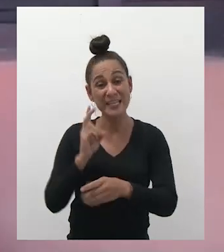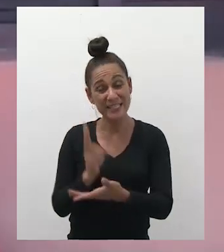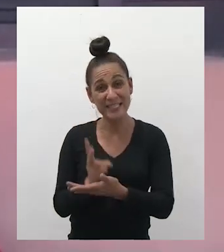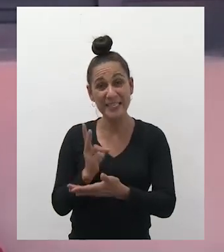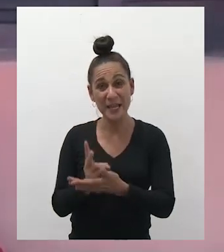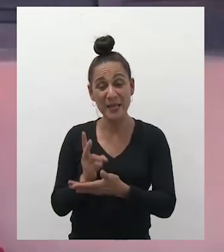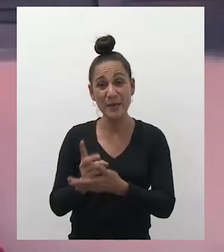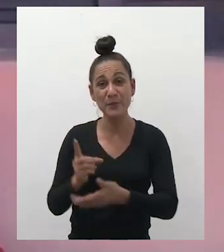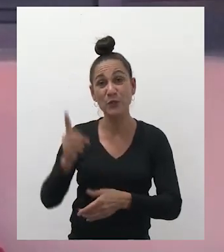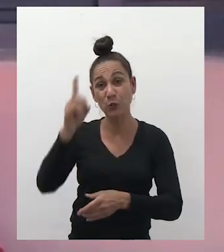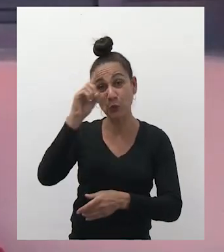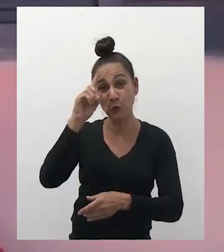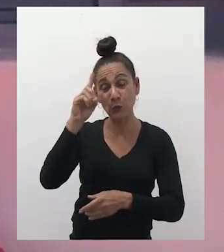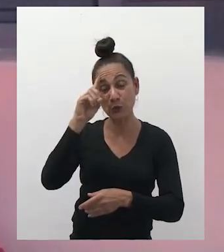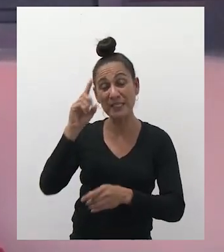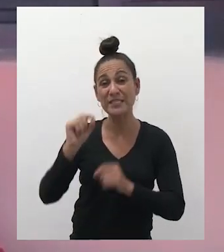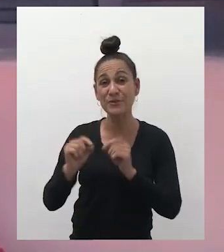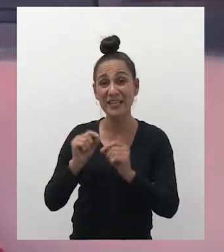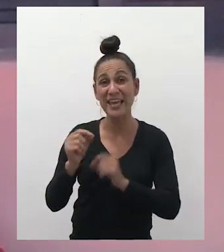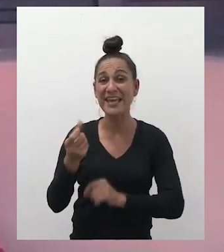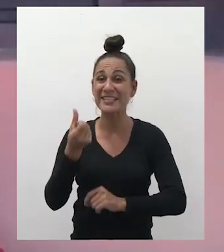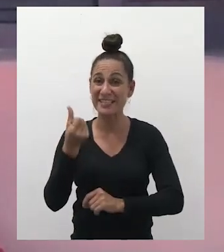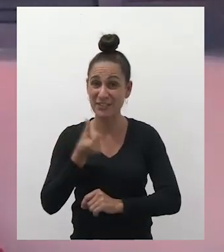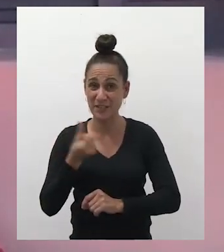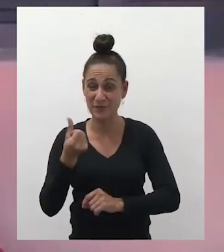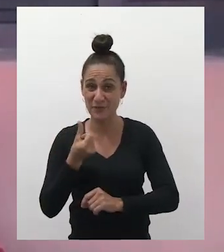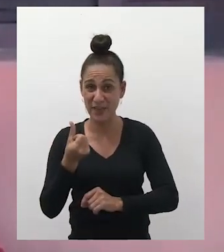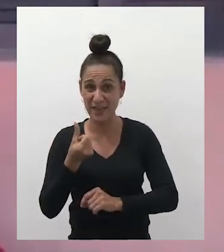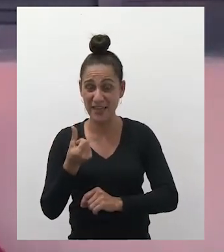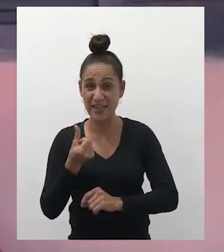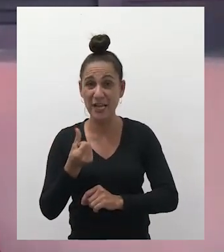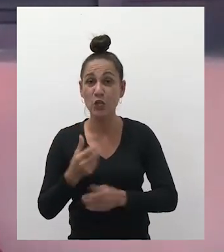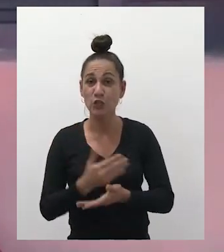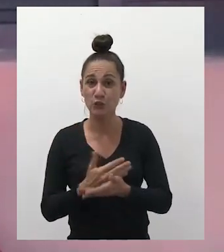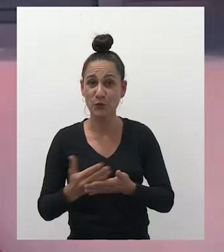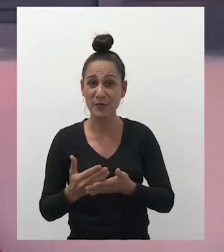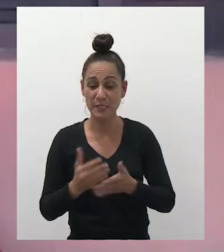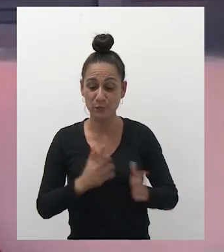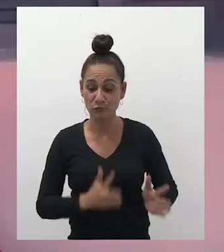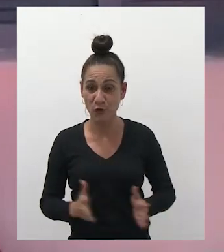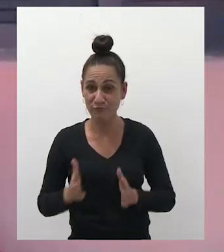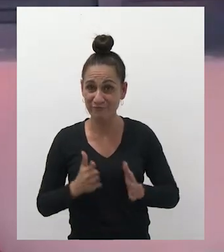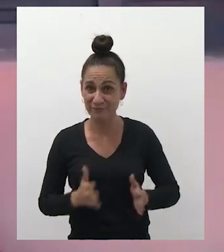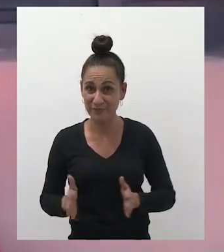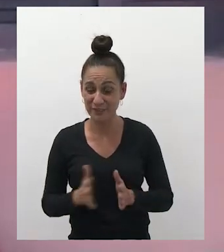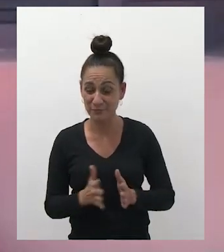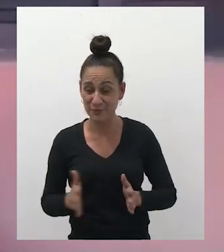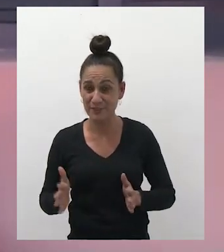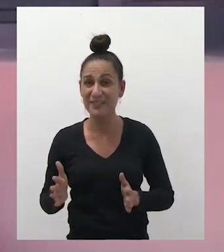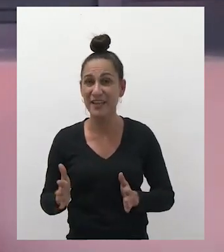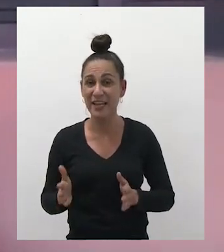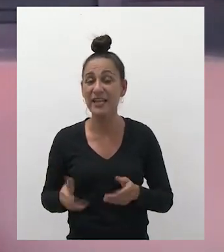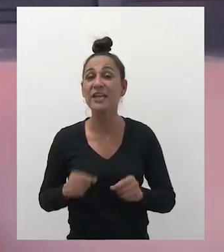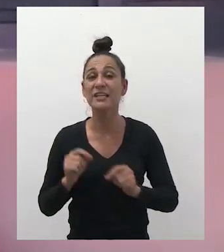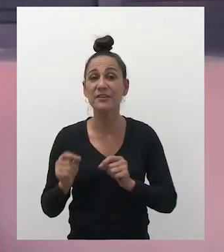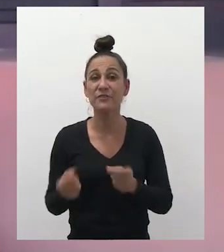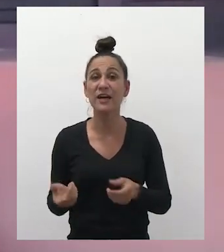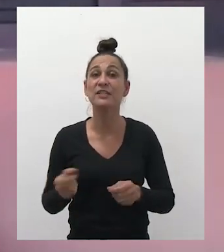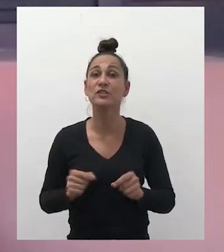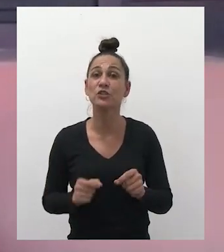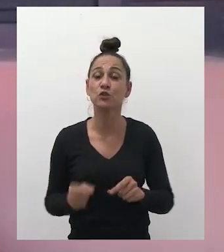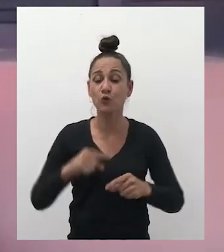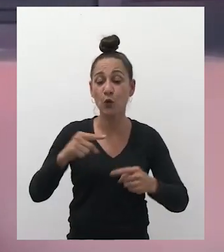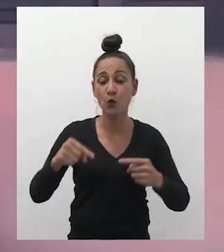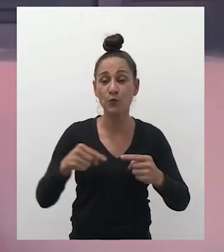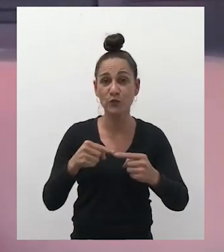né? Hoje nós começamos uma nova série que vai estar totalmente voltada para os